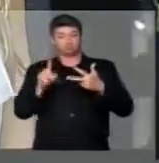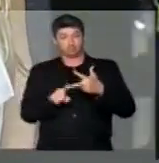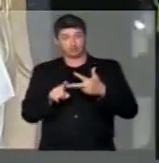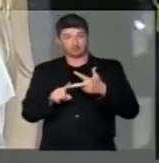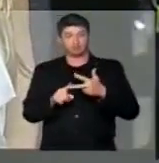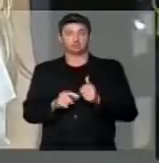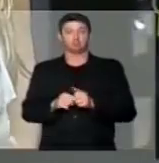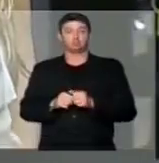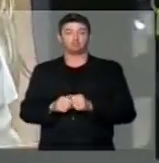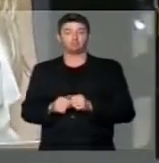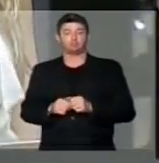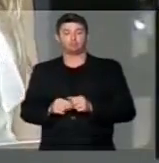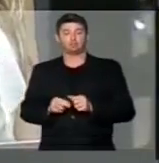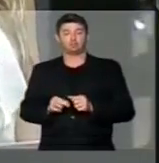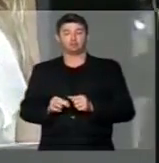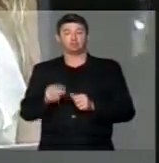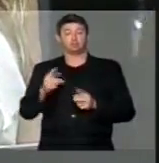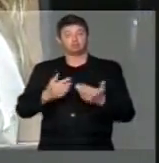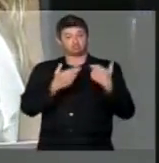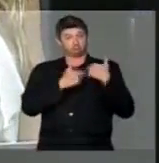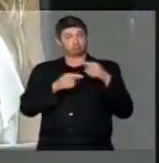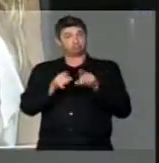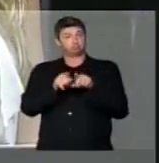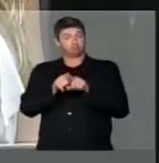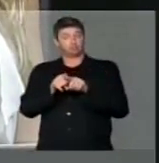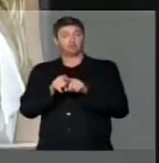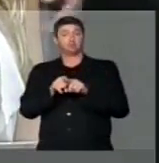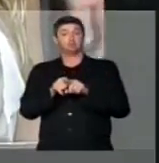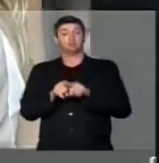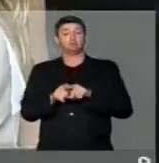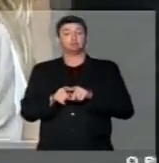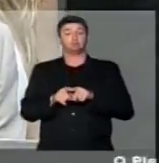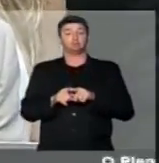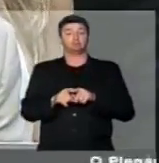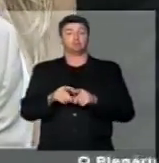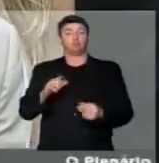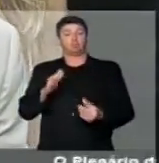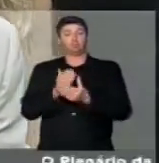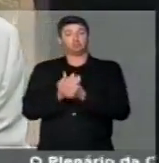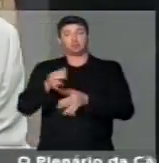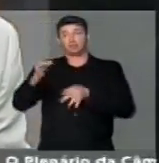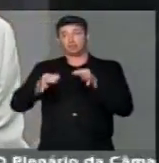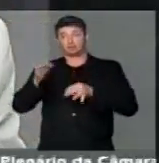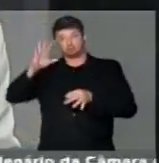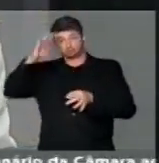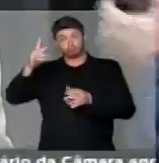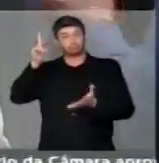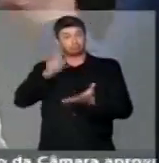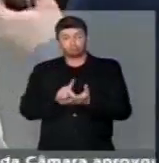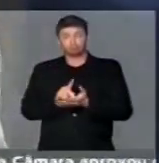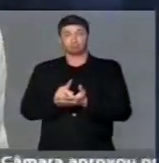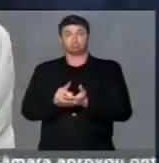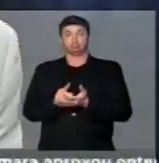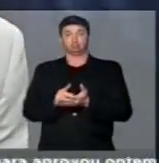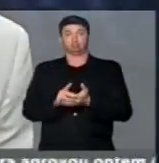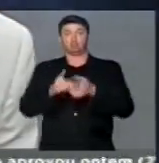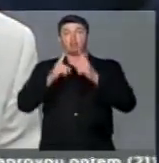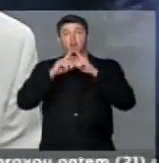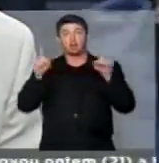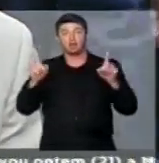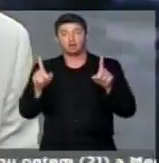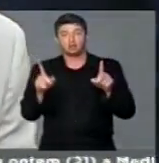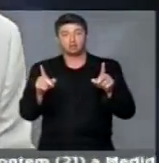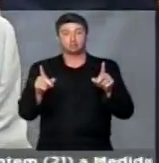terceiro inclui como competência do órgão a de processar e julgar originariamente a